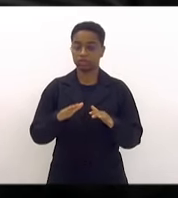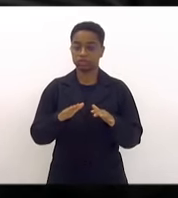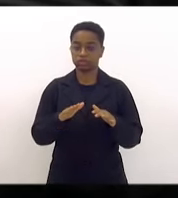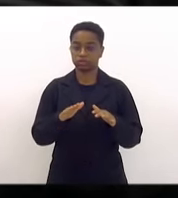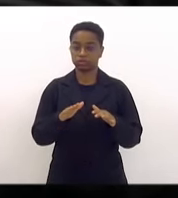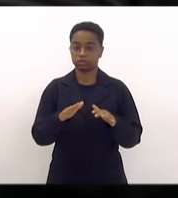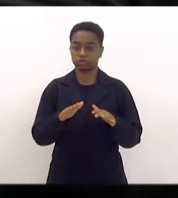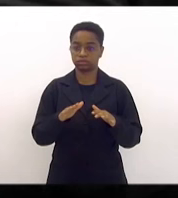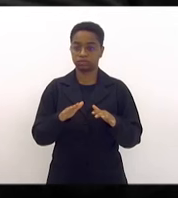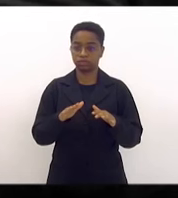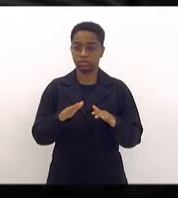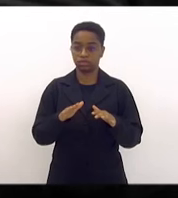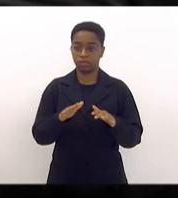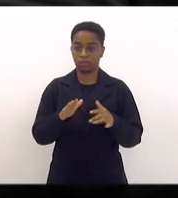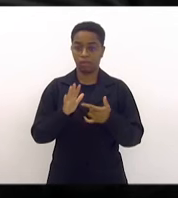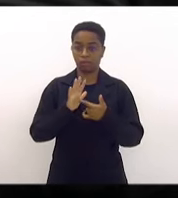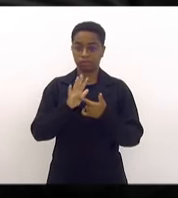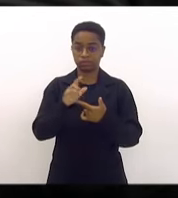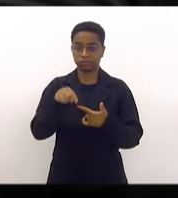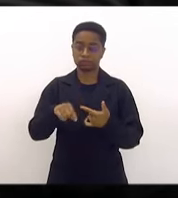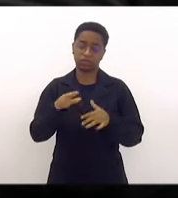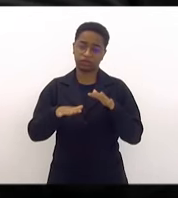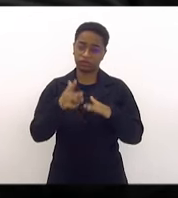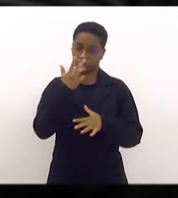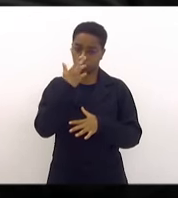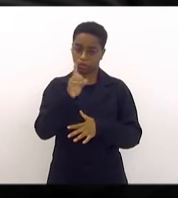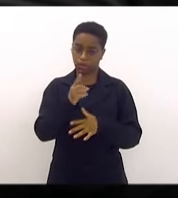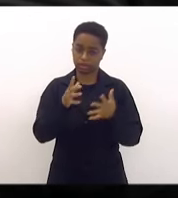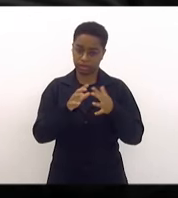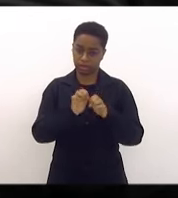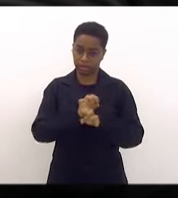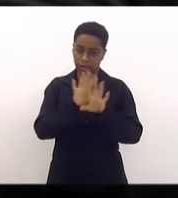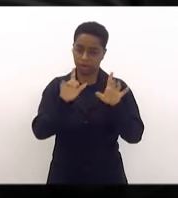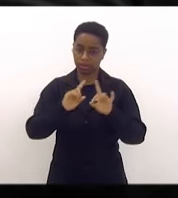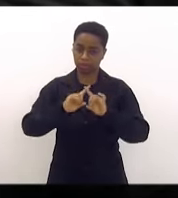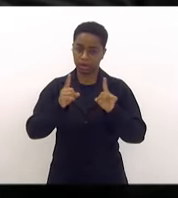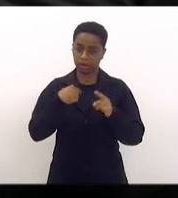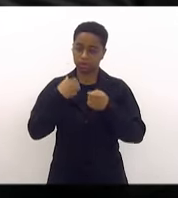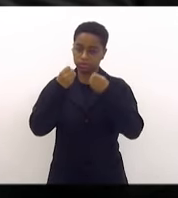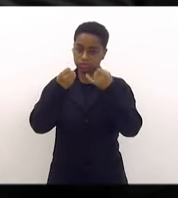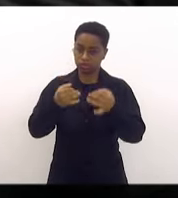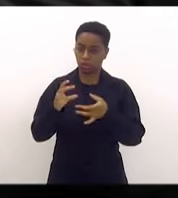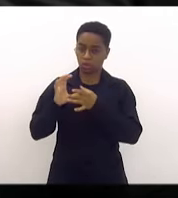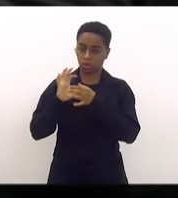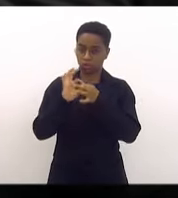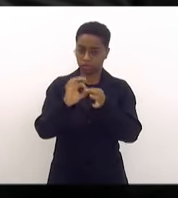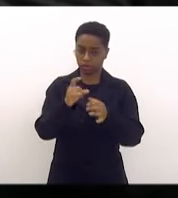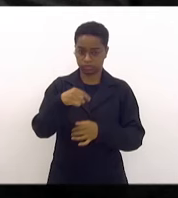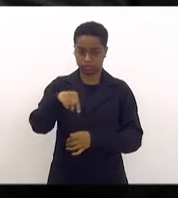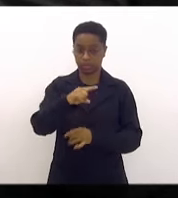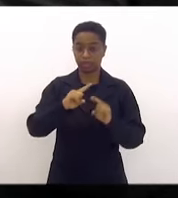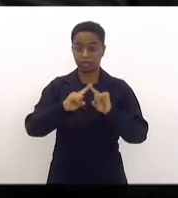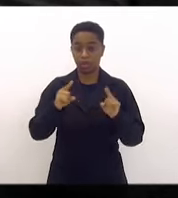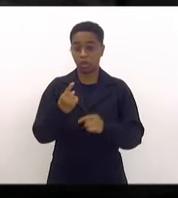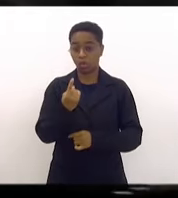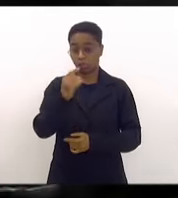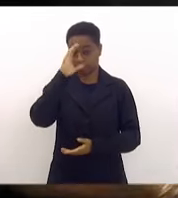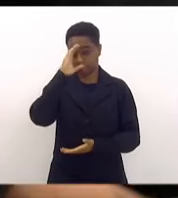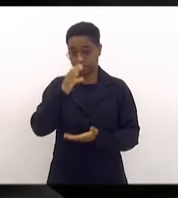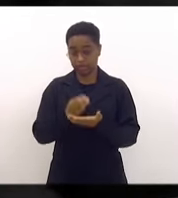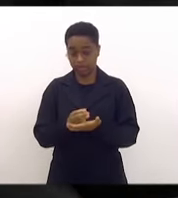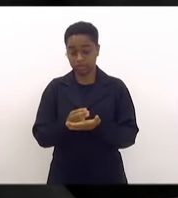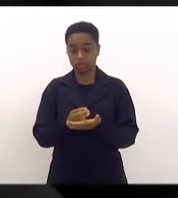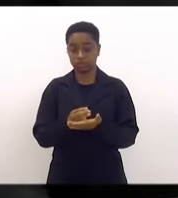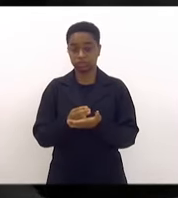e ainda que não tenha ficado muito claro eu preciso contextualizar para os senhores é que uma das teses que circula essa questão do